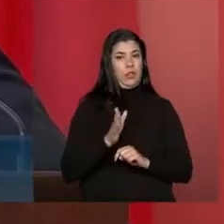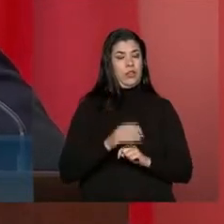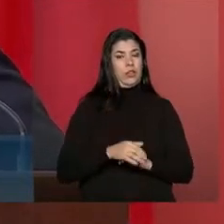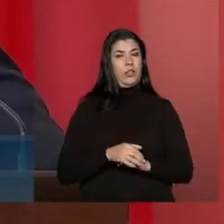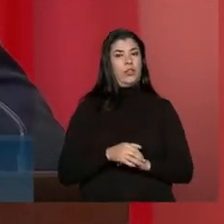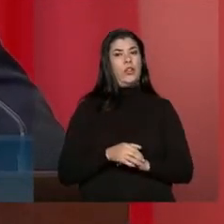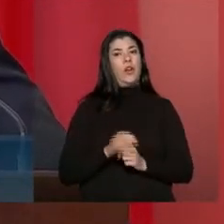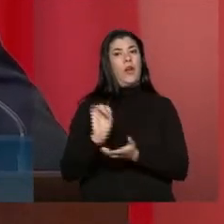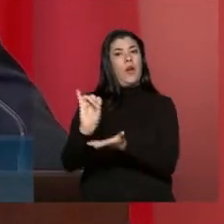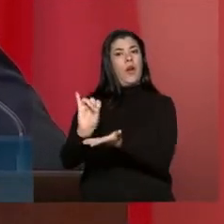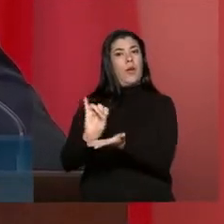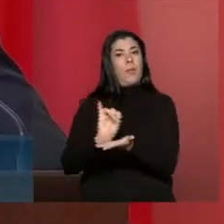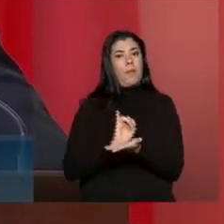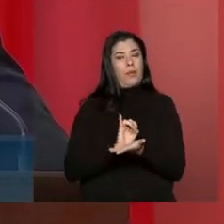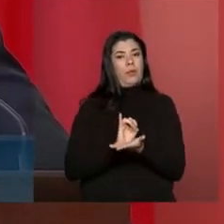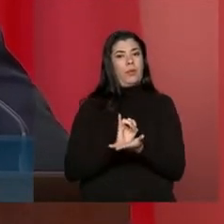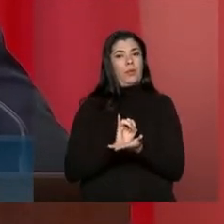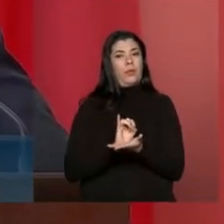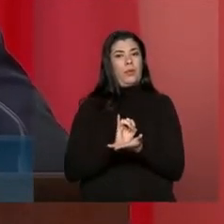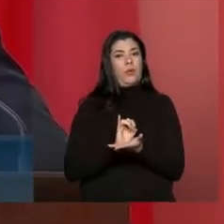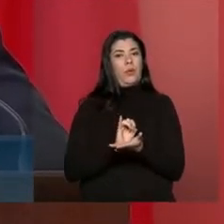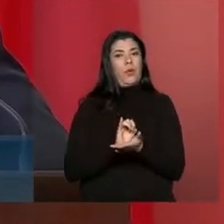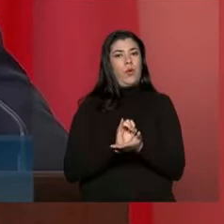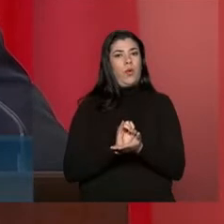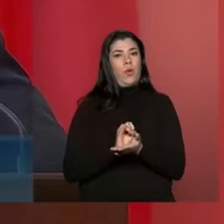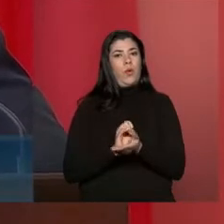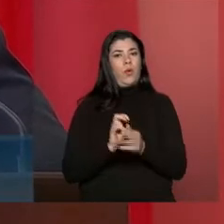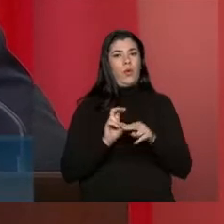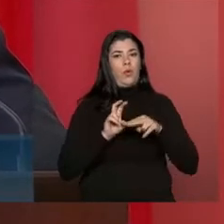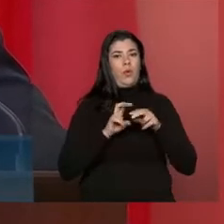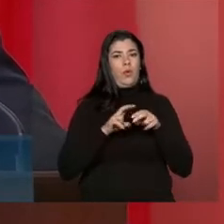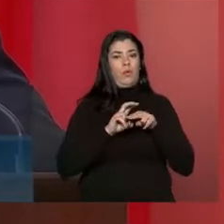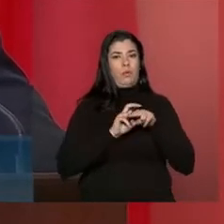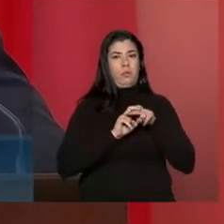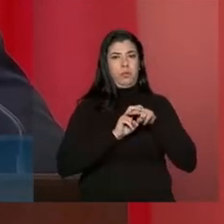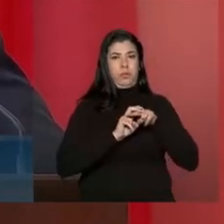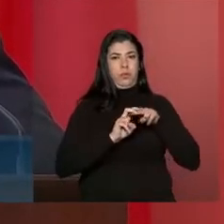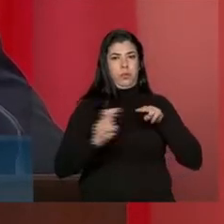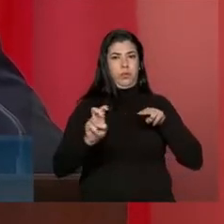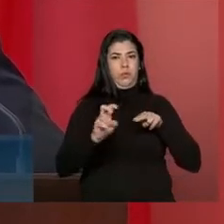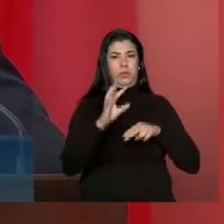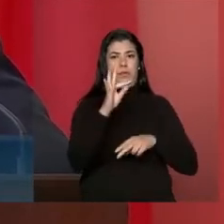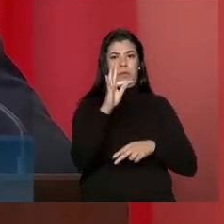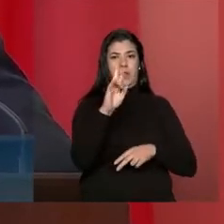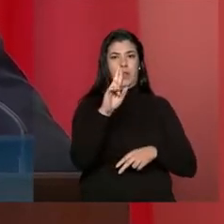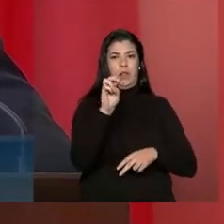de metrô da China. Nós vamos